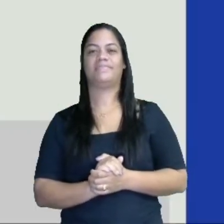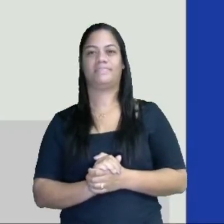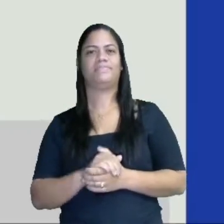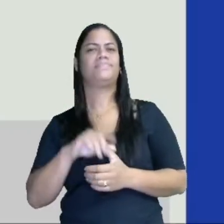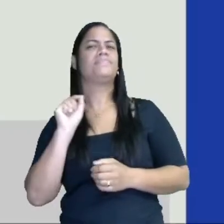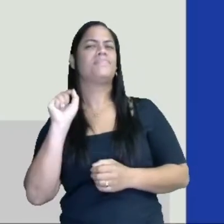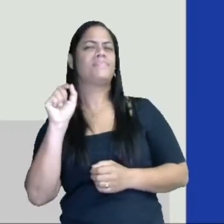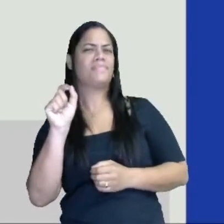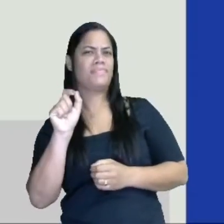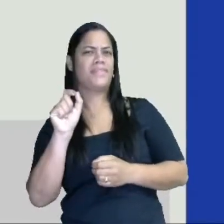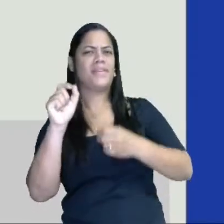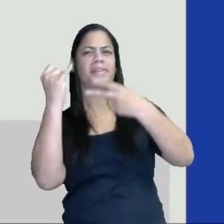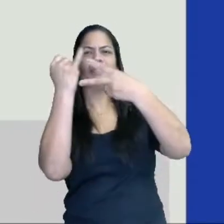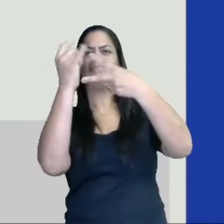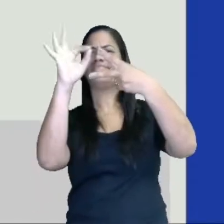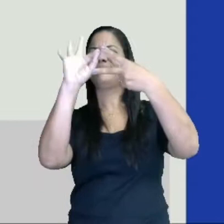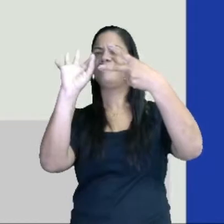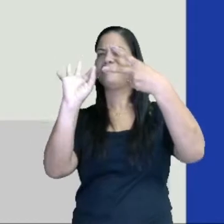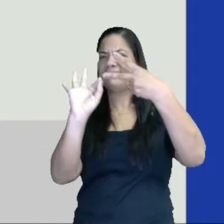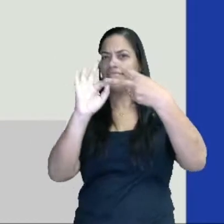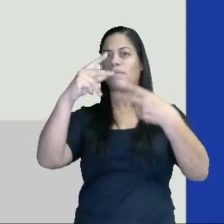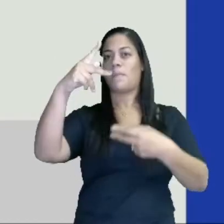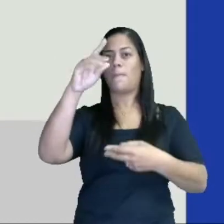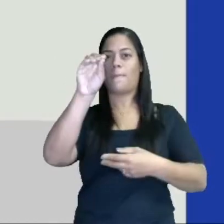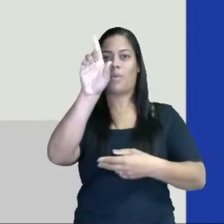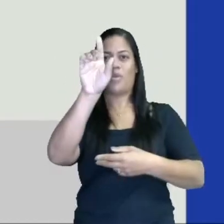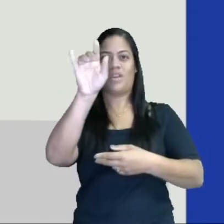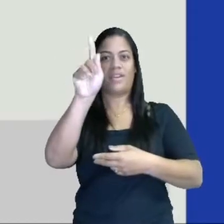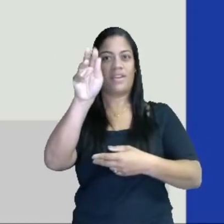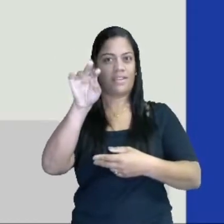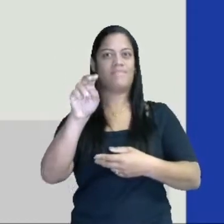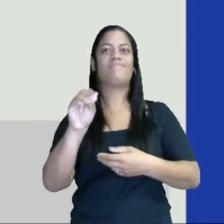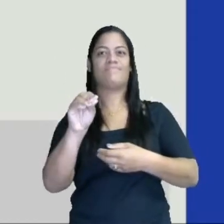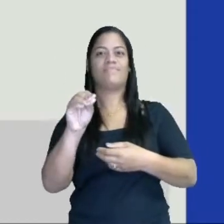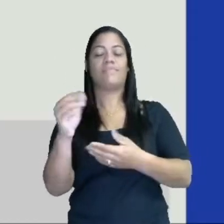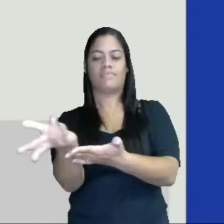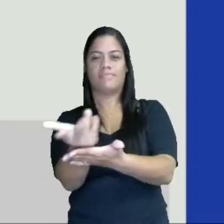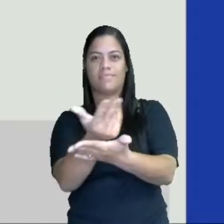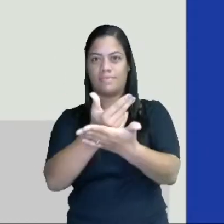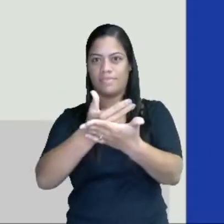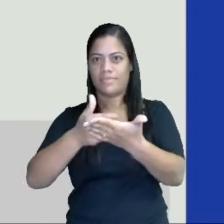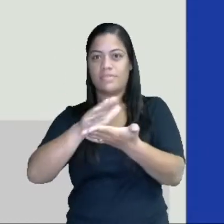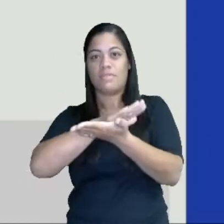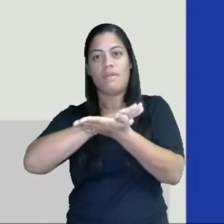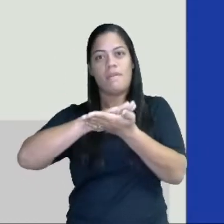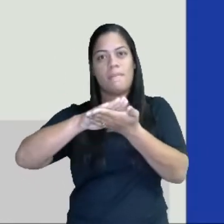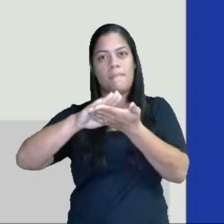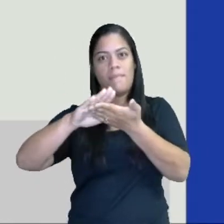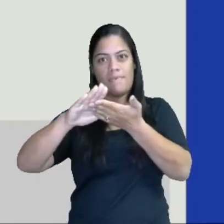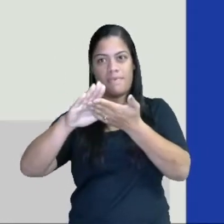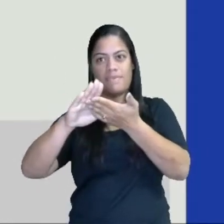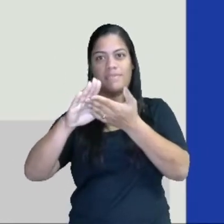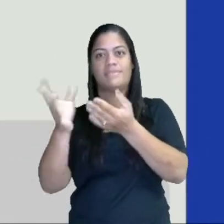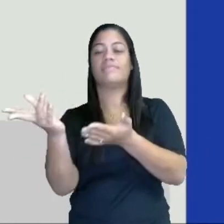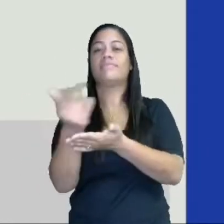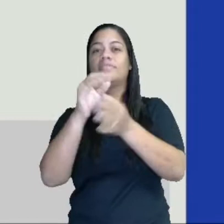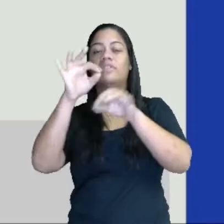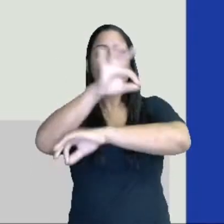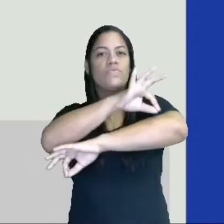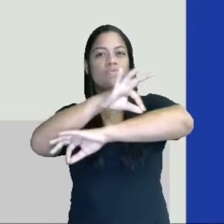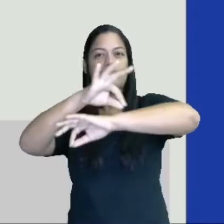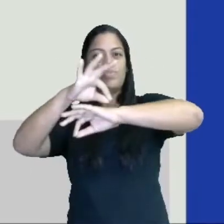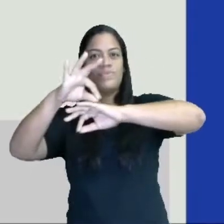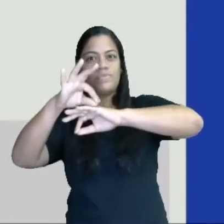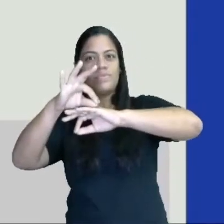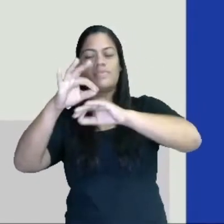Definição de polígonos, né? Definição de polígonos é o quê? São figuras planas e fechadas, como eu tinha dito a vocês, as linhas poligonais que se